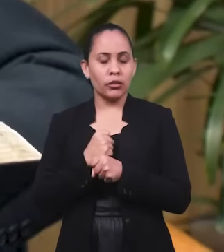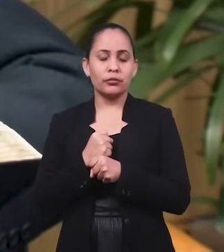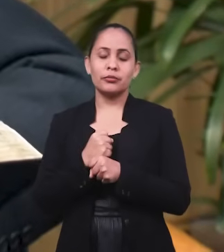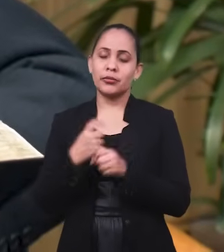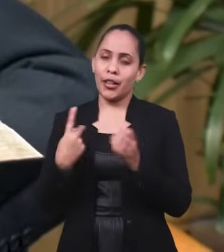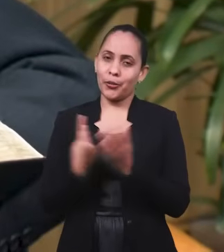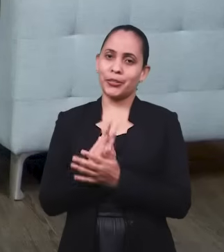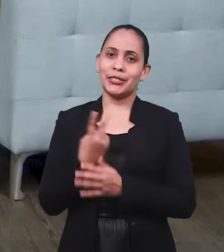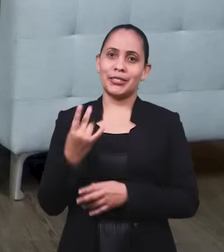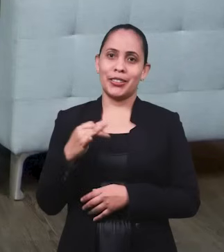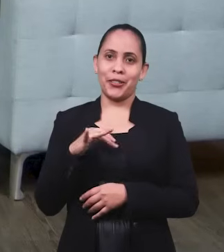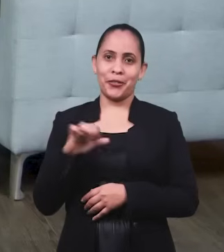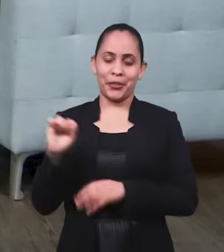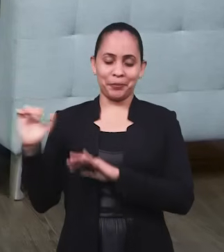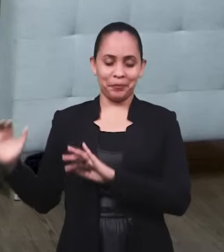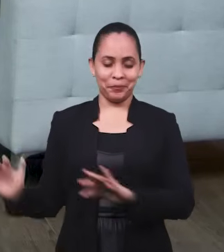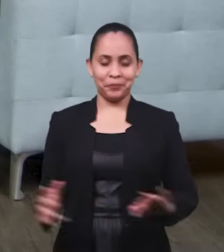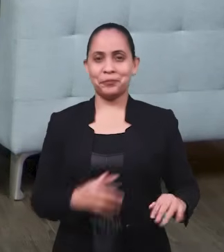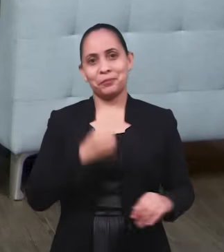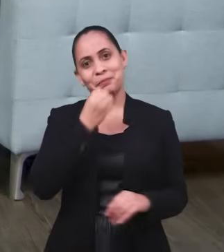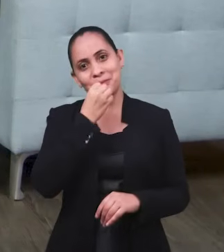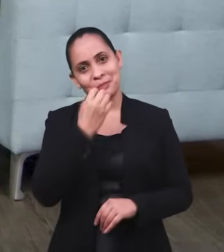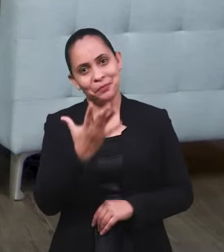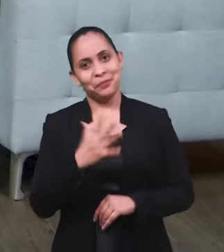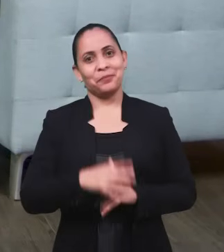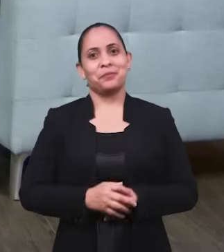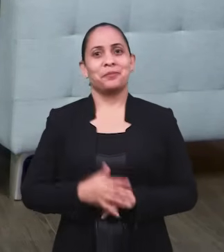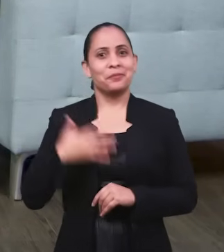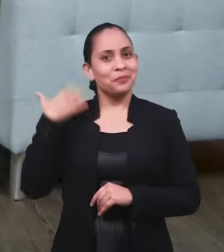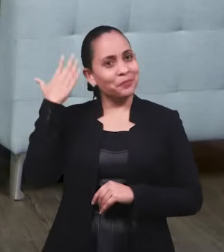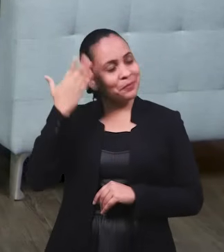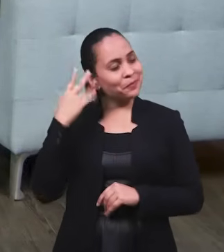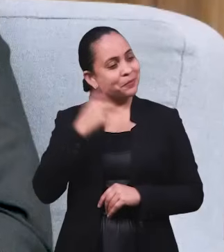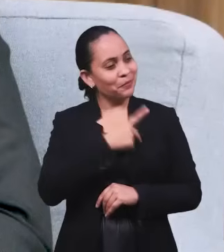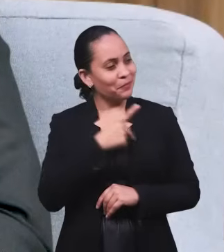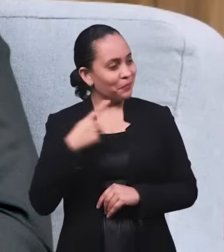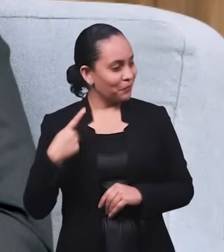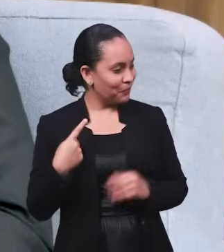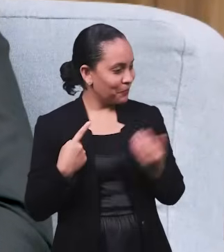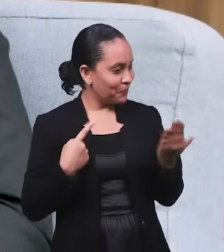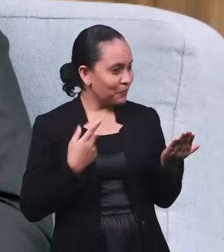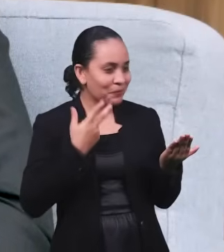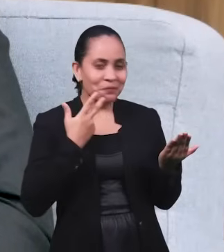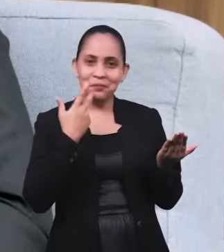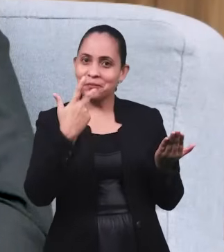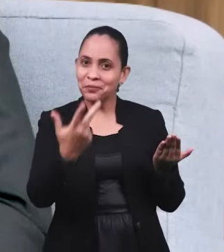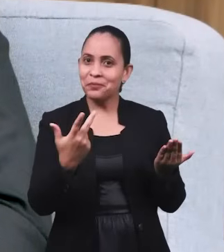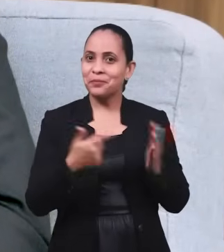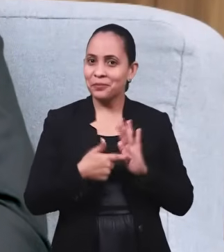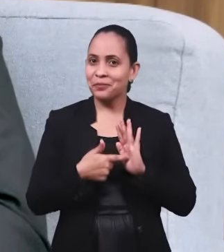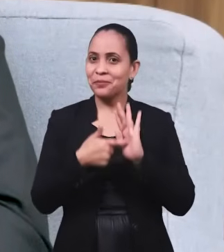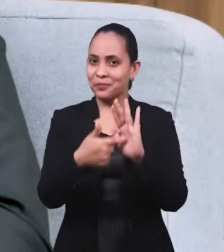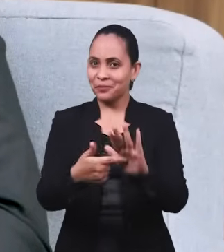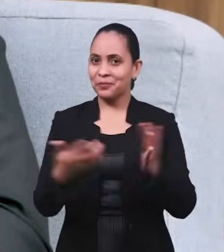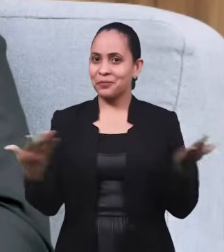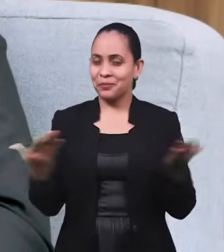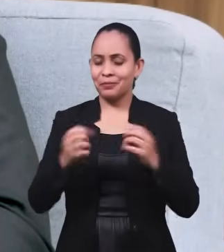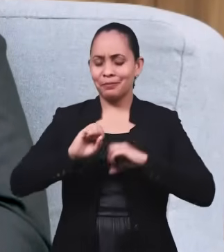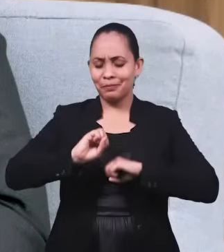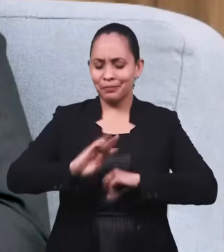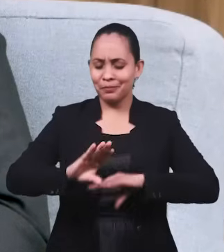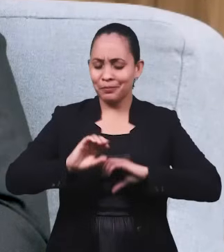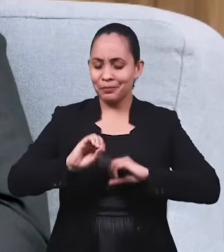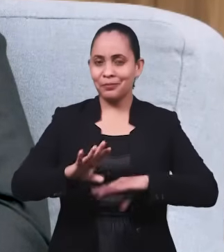chegar. Muito bom, glória a Jesus. Essa palavra do pastor Humberto, ela traz para nós aqui um